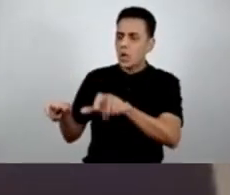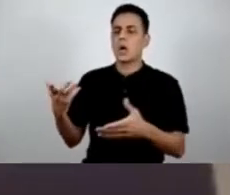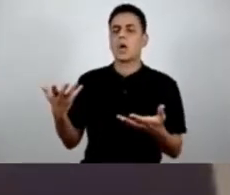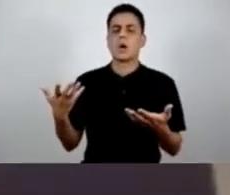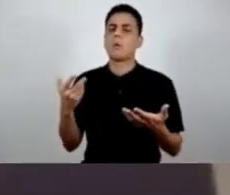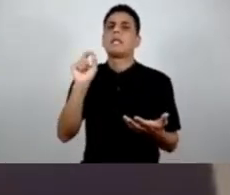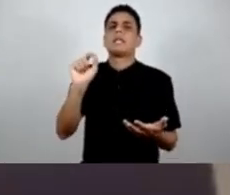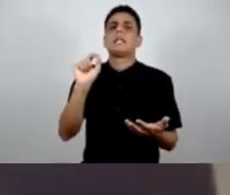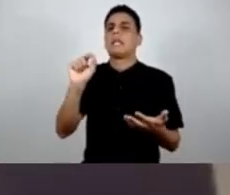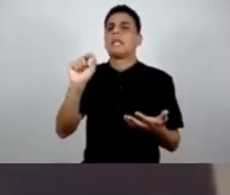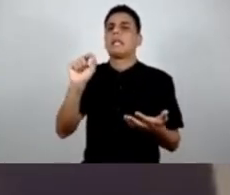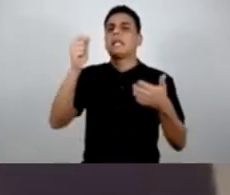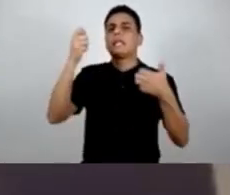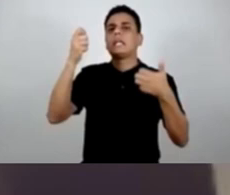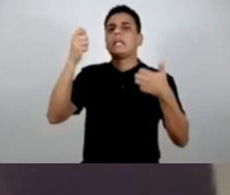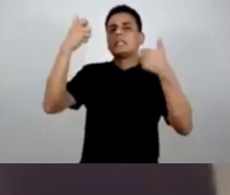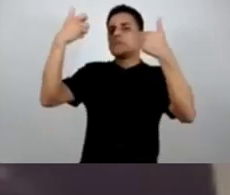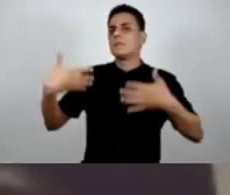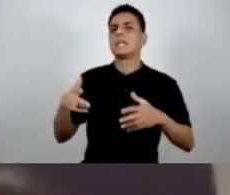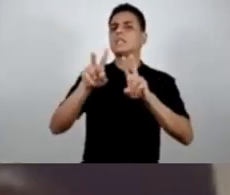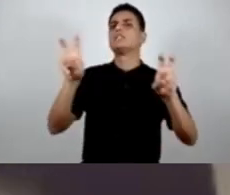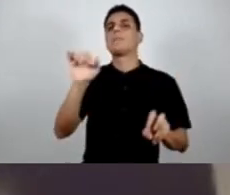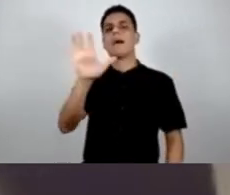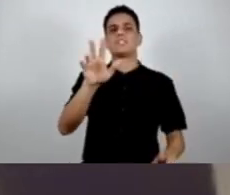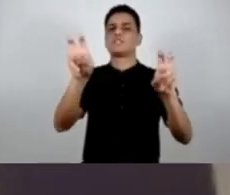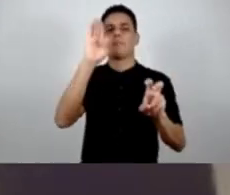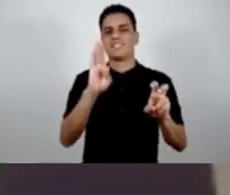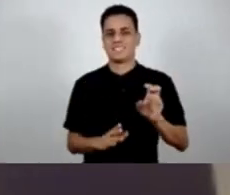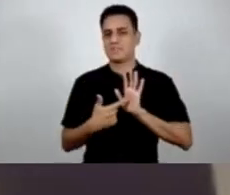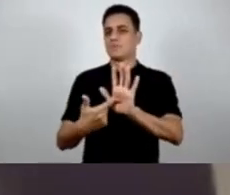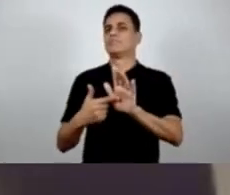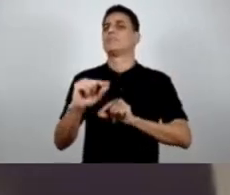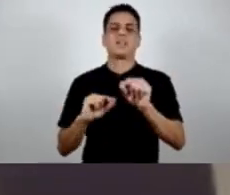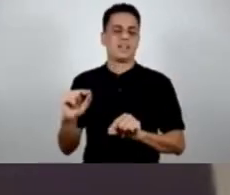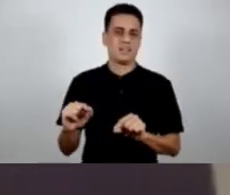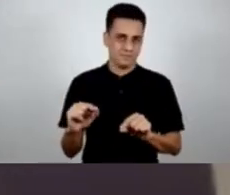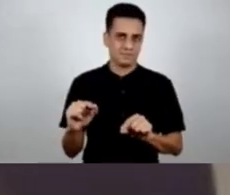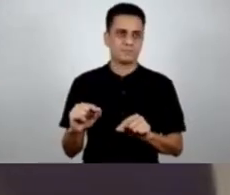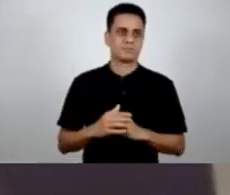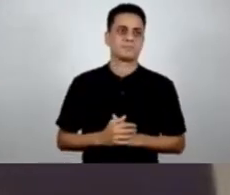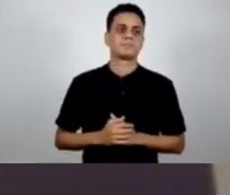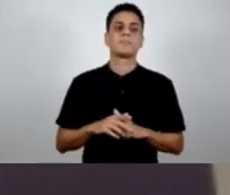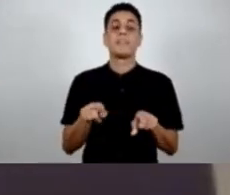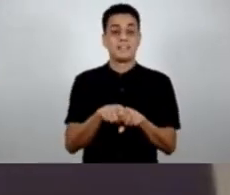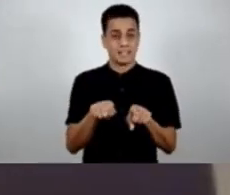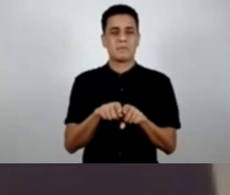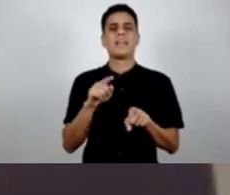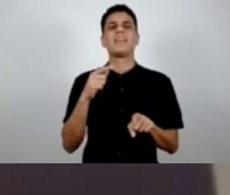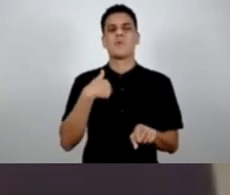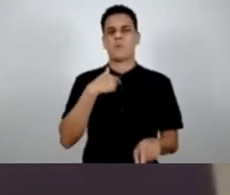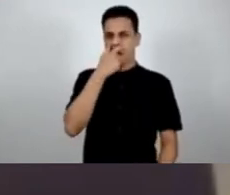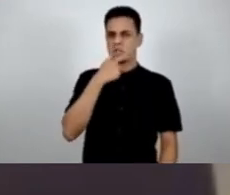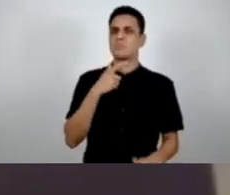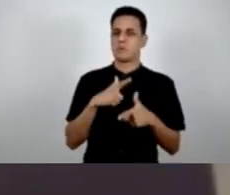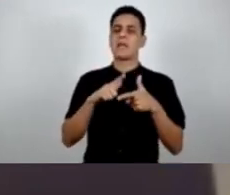falamos quando falamos da imagem do Brasil? Mas outro ponto também é que, por isso eu acho problemático falar da